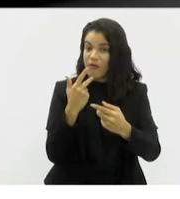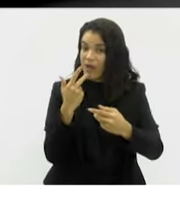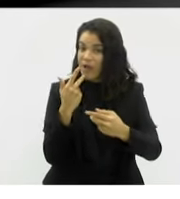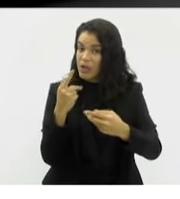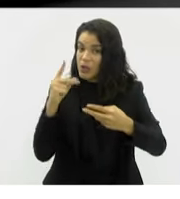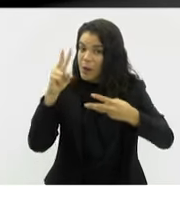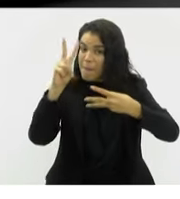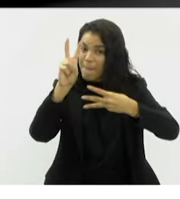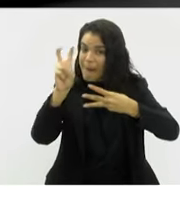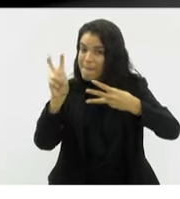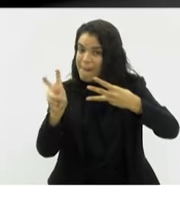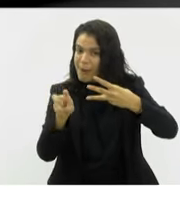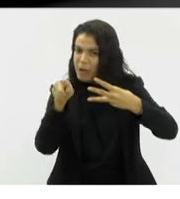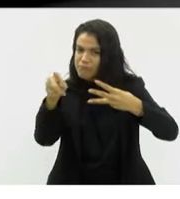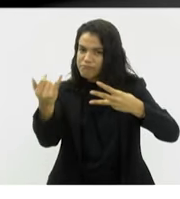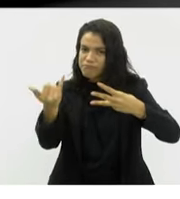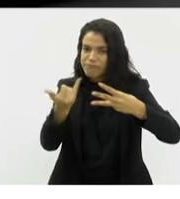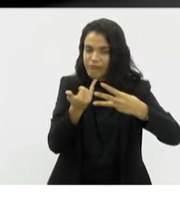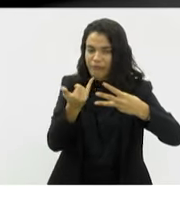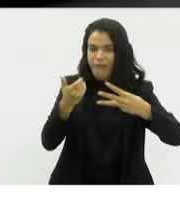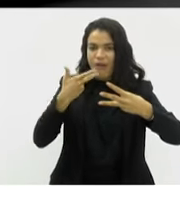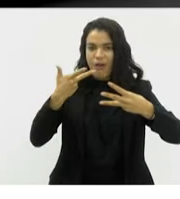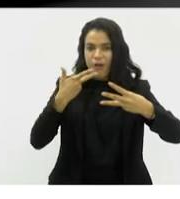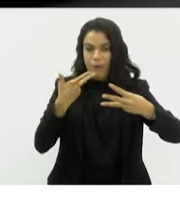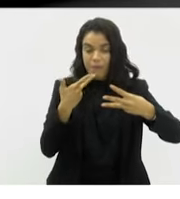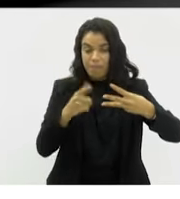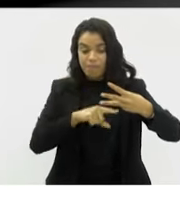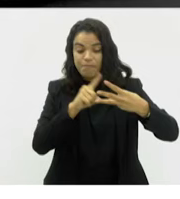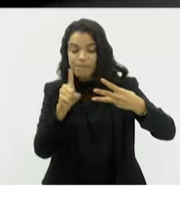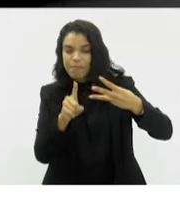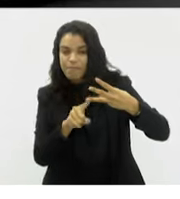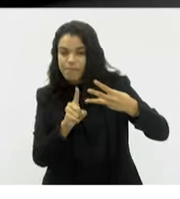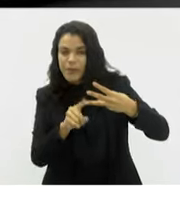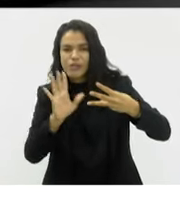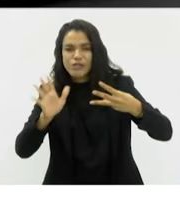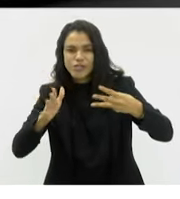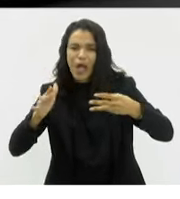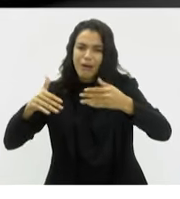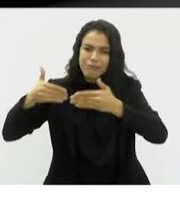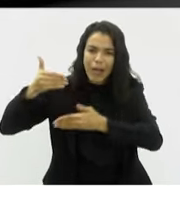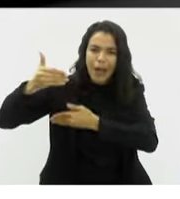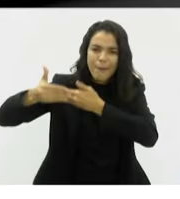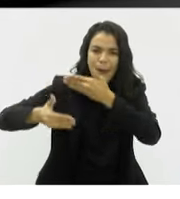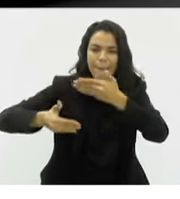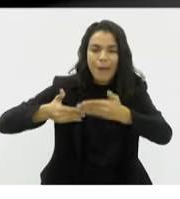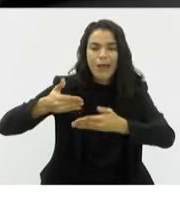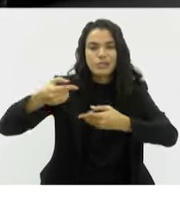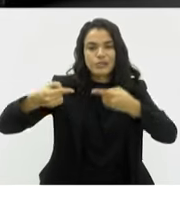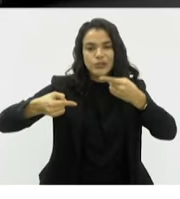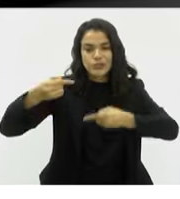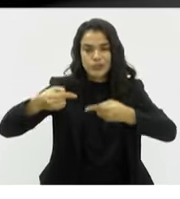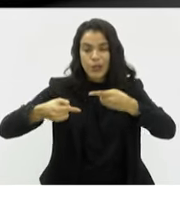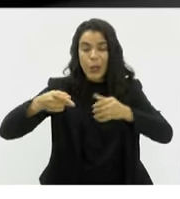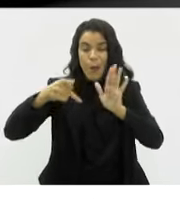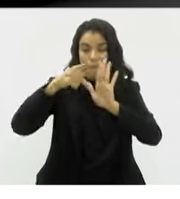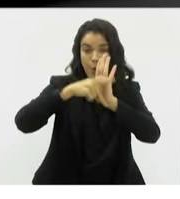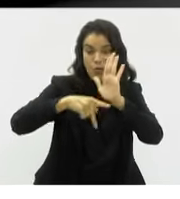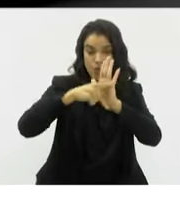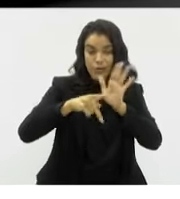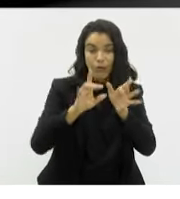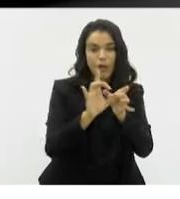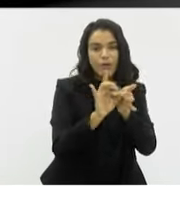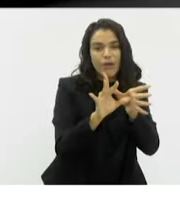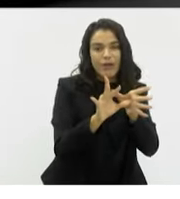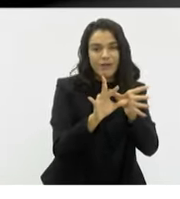das questões que o senhor colocou, a terceira questão a gente já vem discutindo aqui, projeto autorizativo e